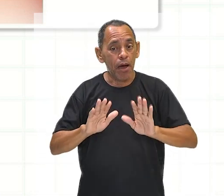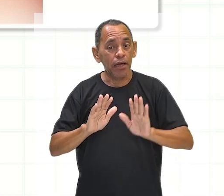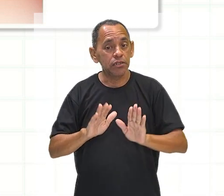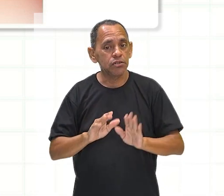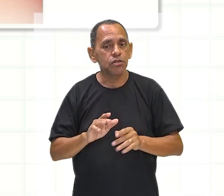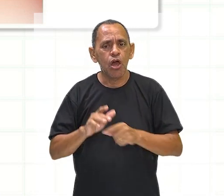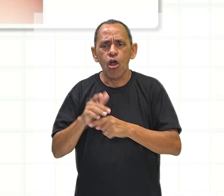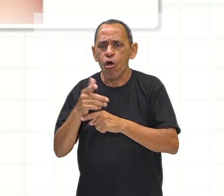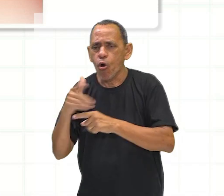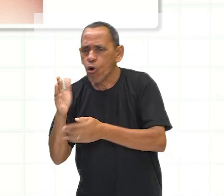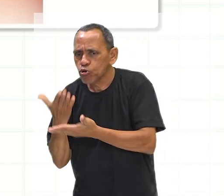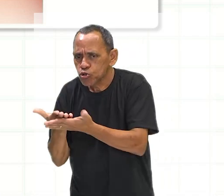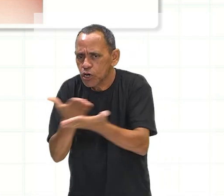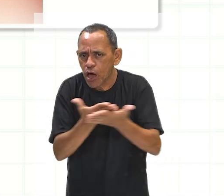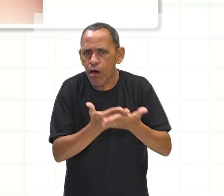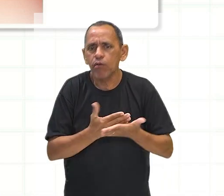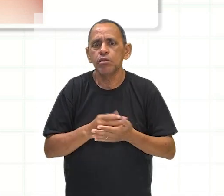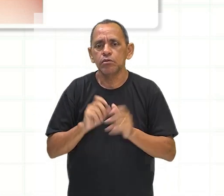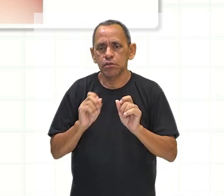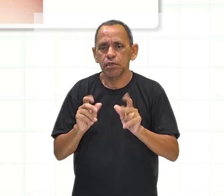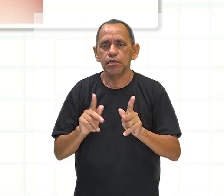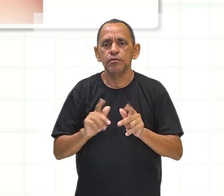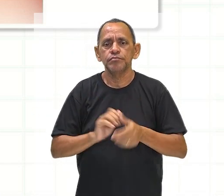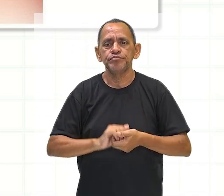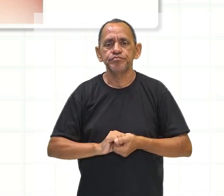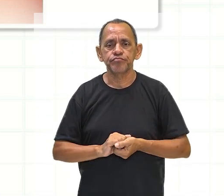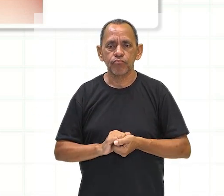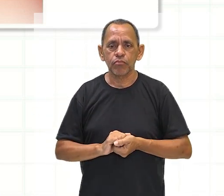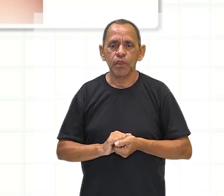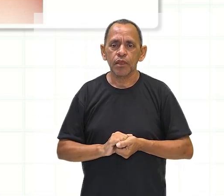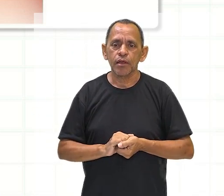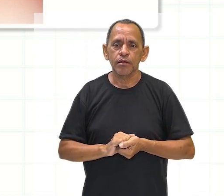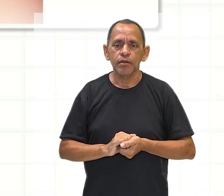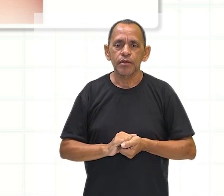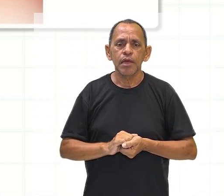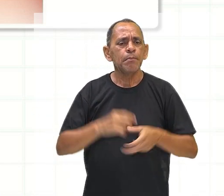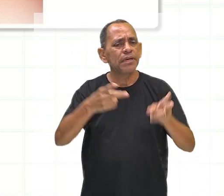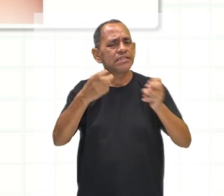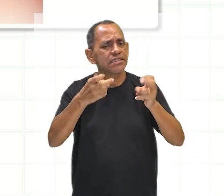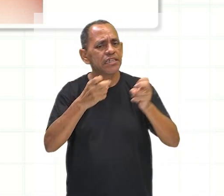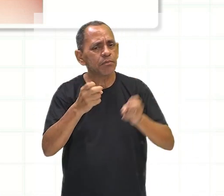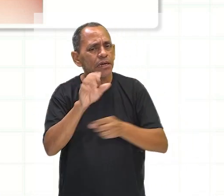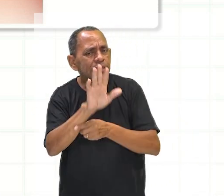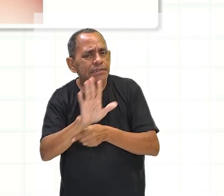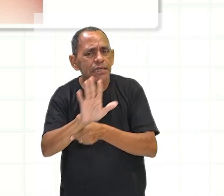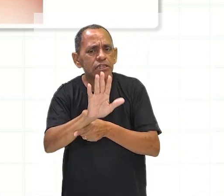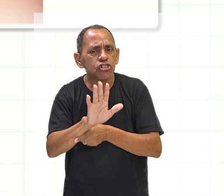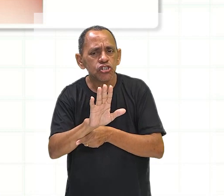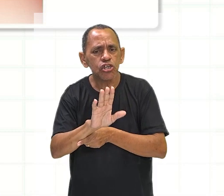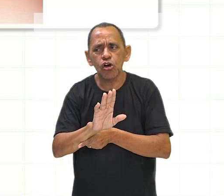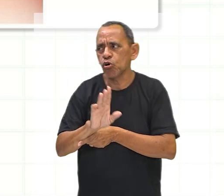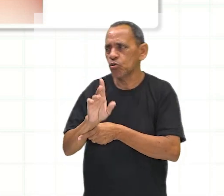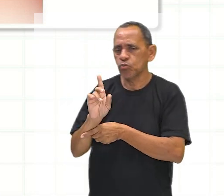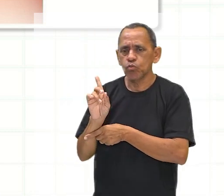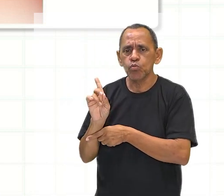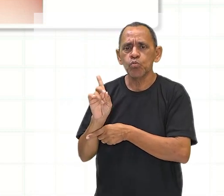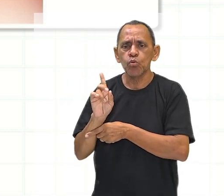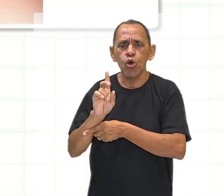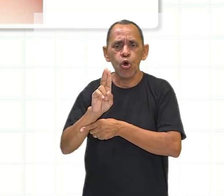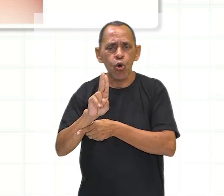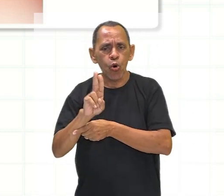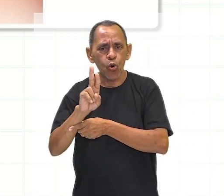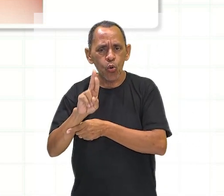está identificado aí na imagem, então, a uretra, né, como a gente consegue observar nessa região aí, e ela começa